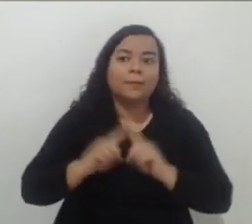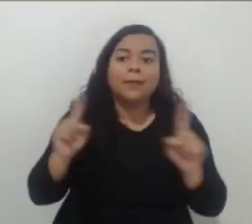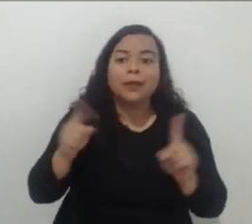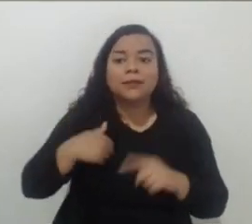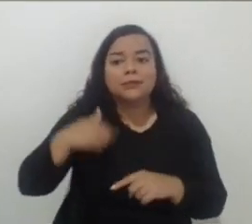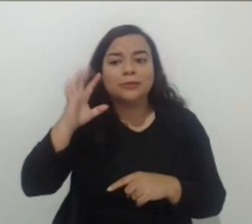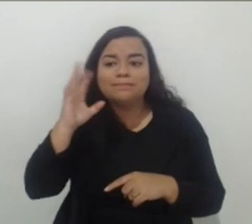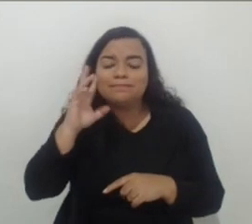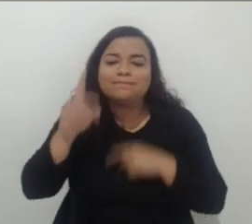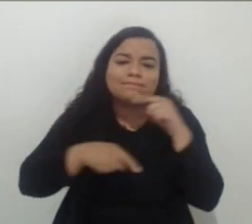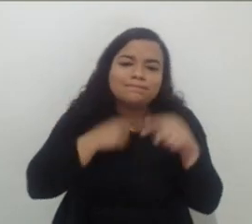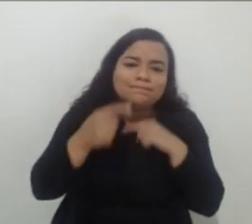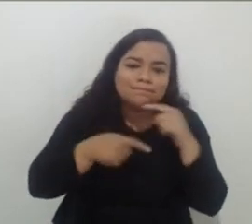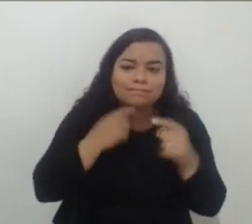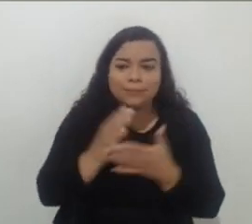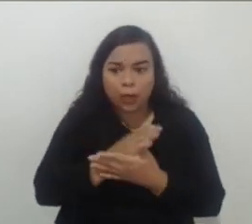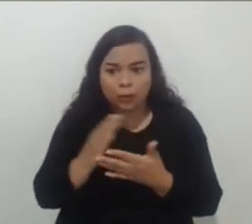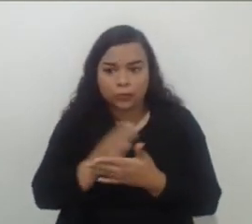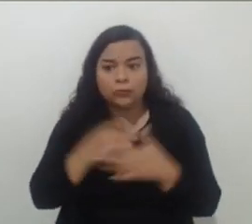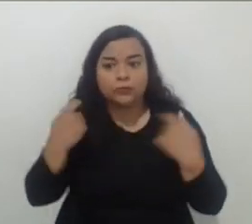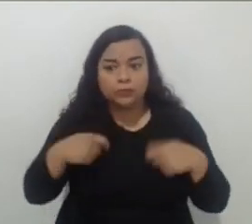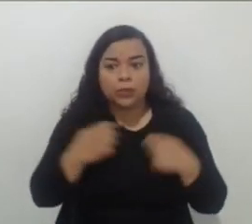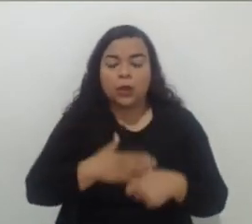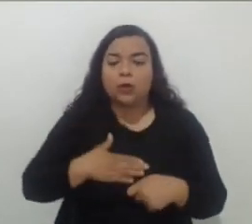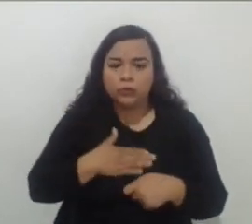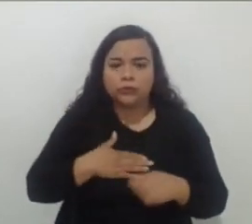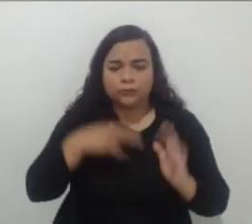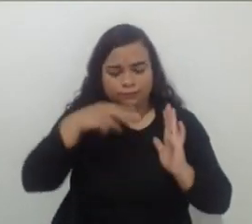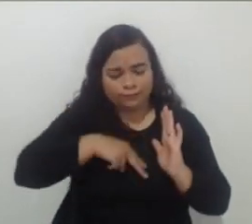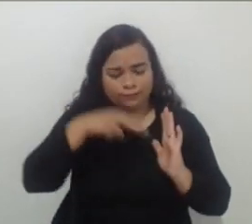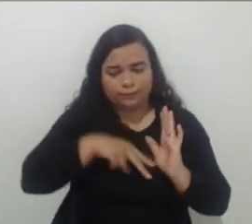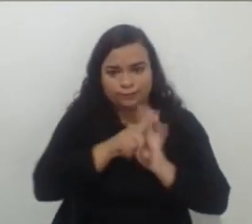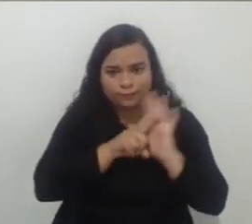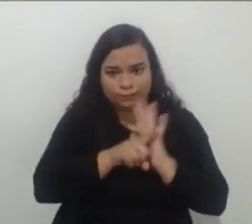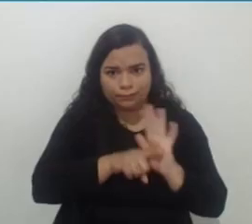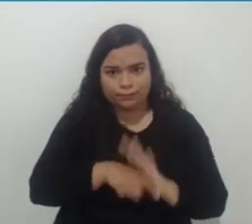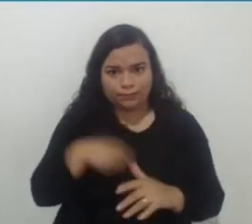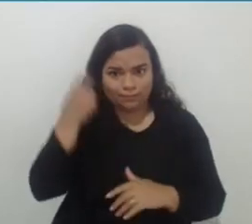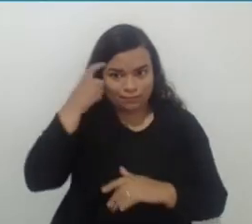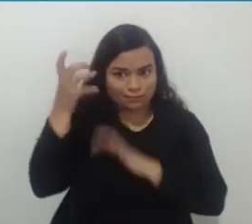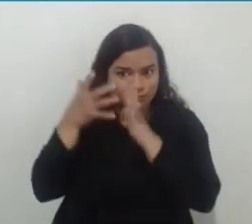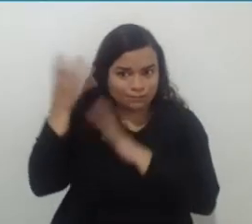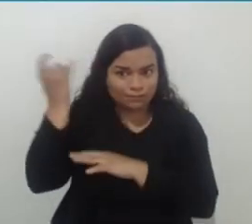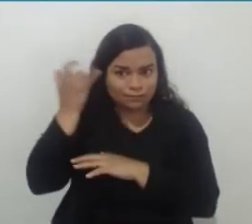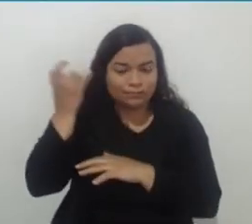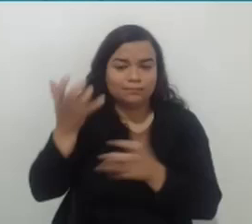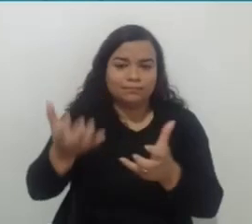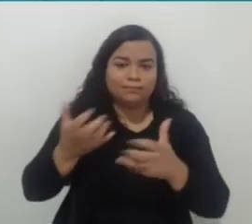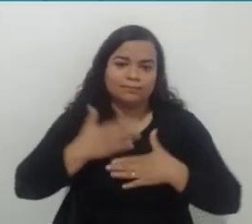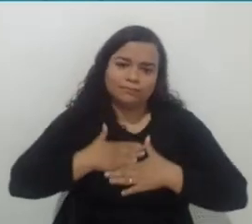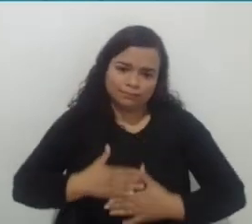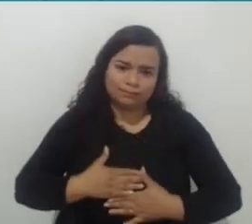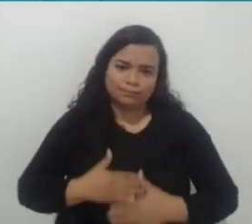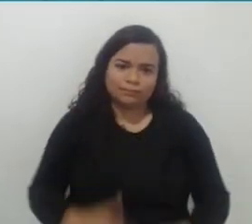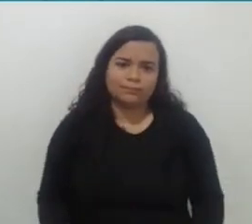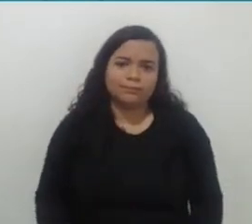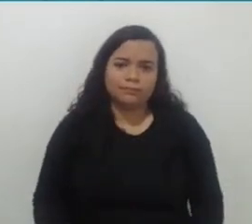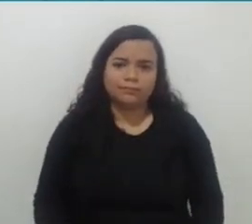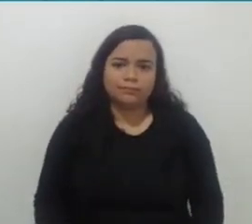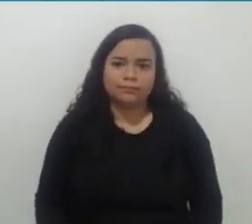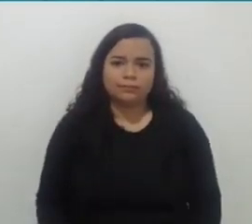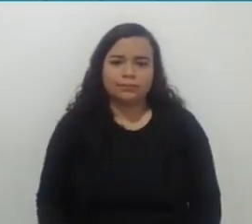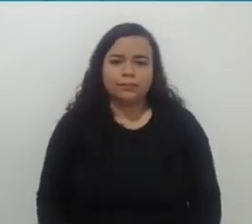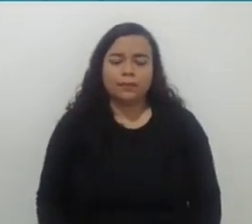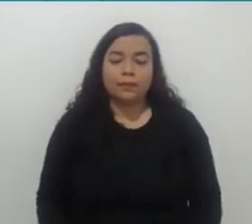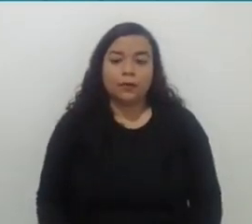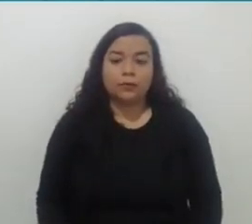algumas dúvidas e eu gostaria de ficar tranquilo com relação à minha consciência. Pois não, excelência. Senhor presidente. Se mais